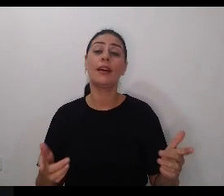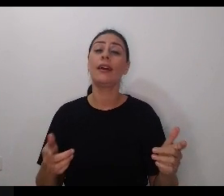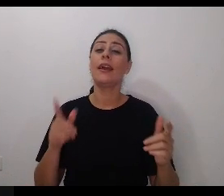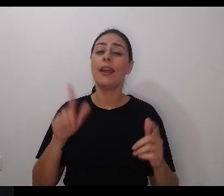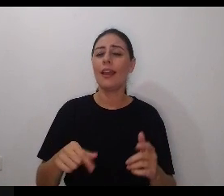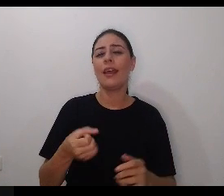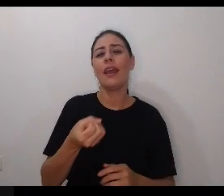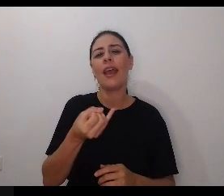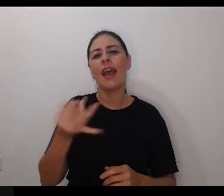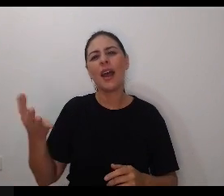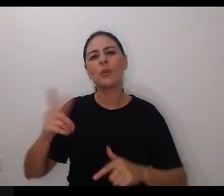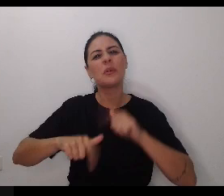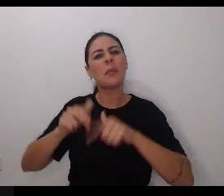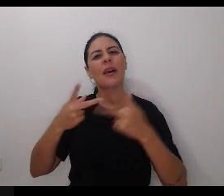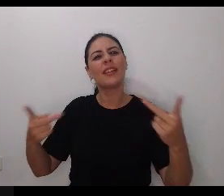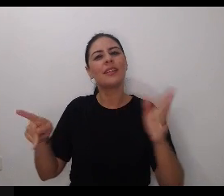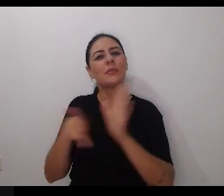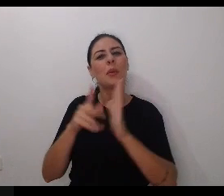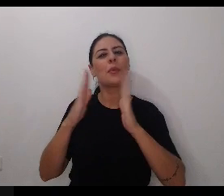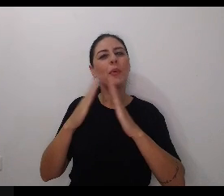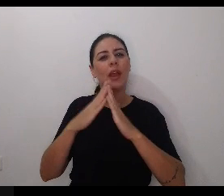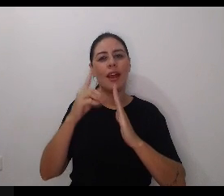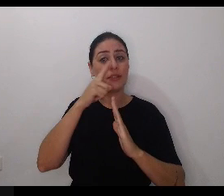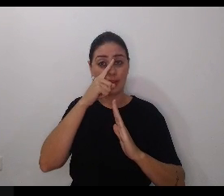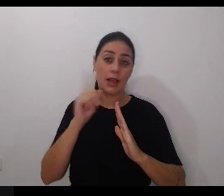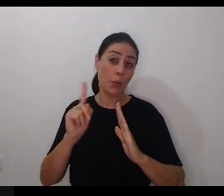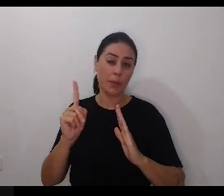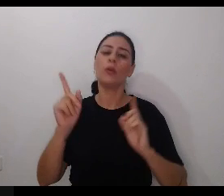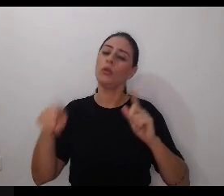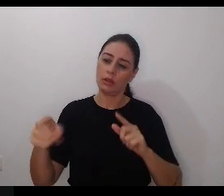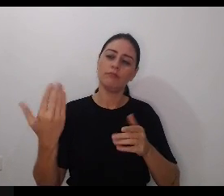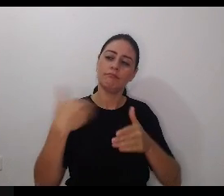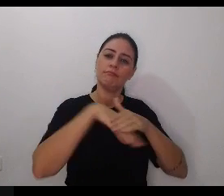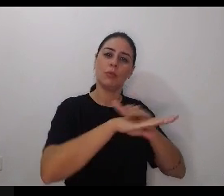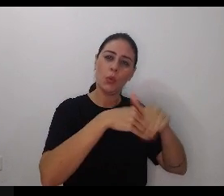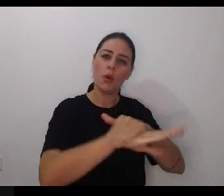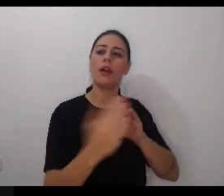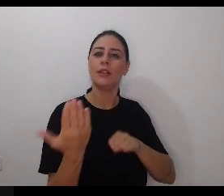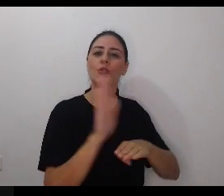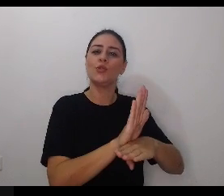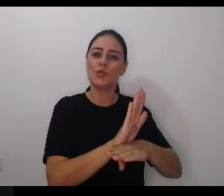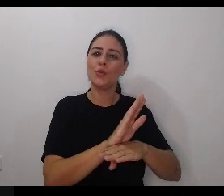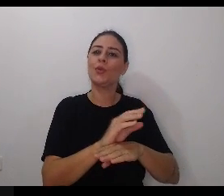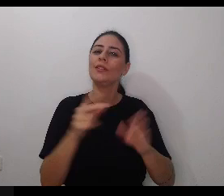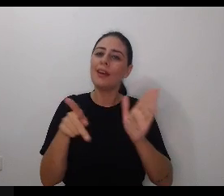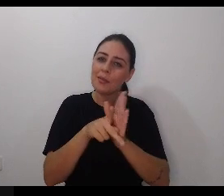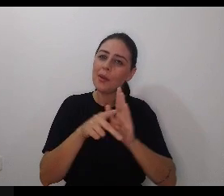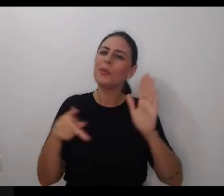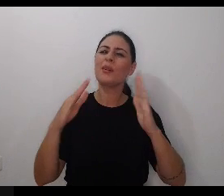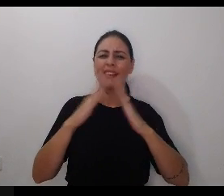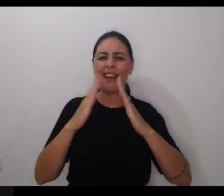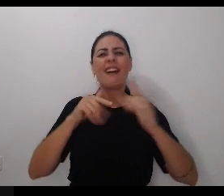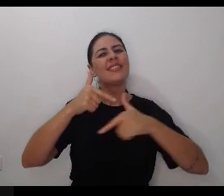podem ajudar a guardar os brinquedos, por exemplo, né? Guardar alguns objetos da casa que não sejam